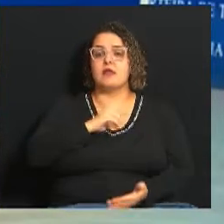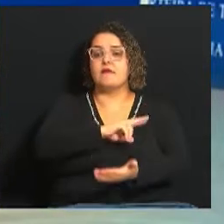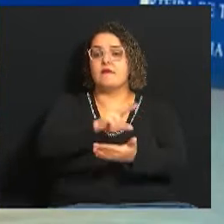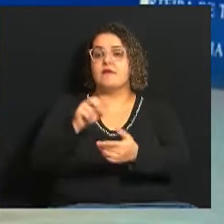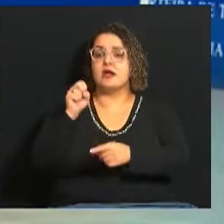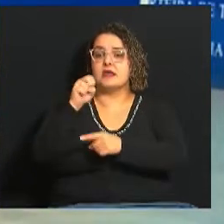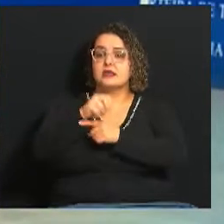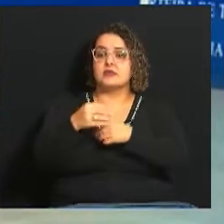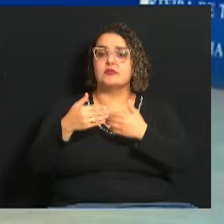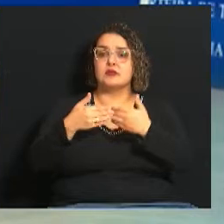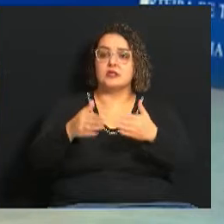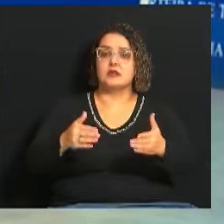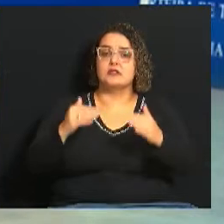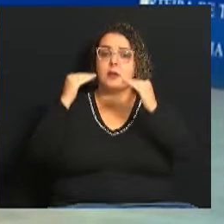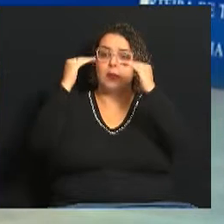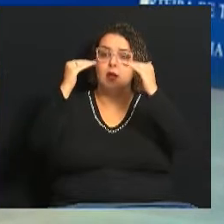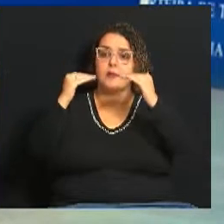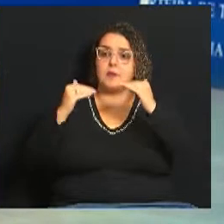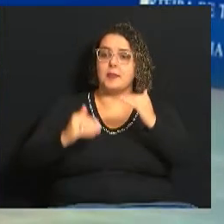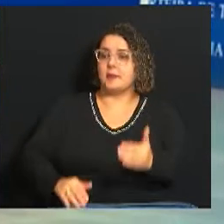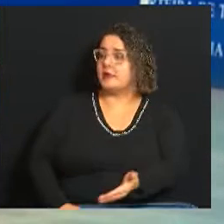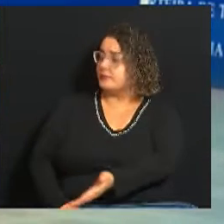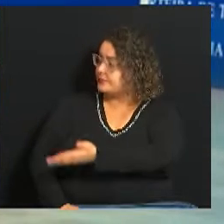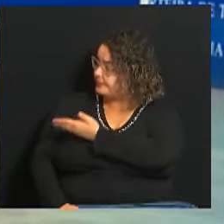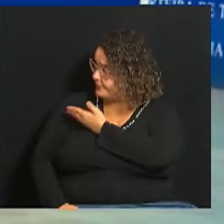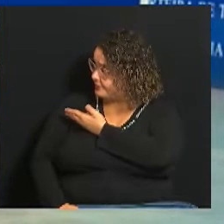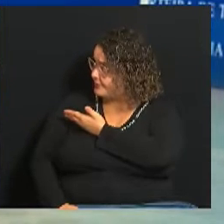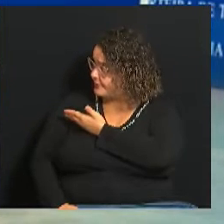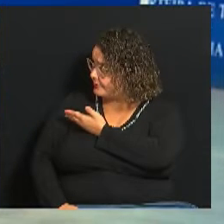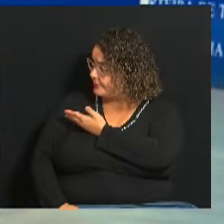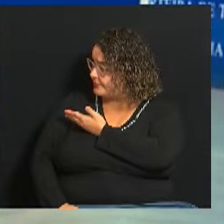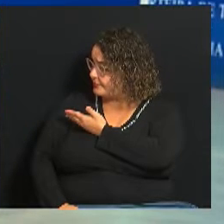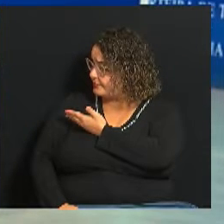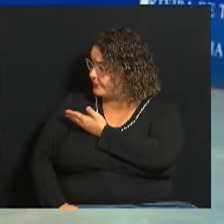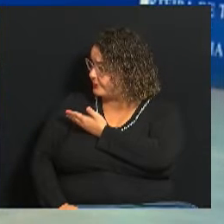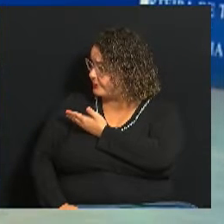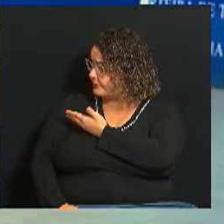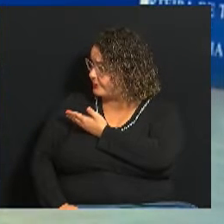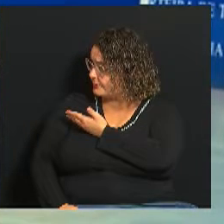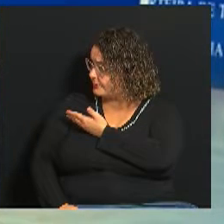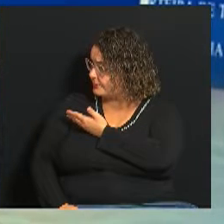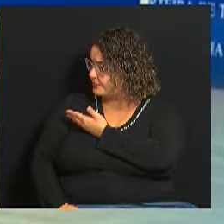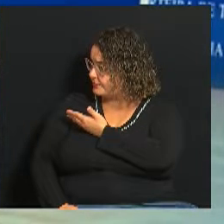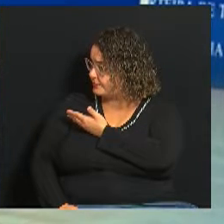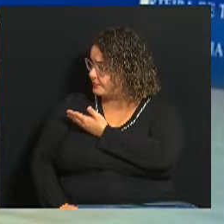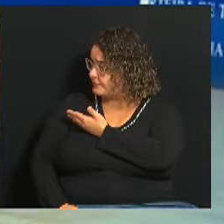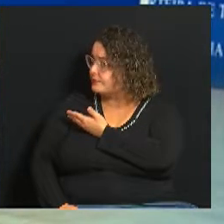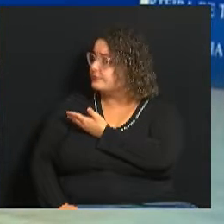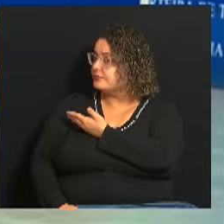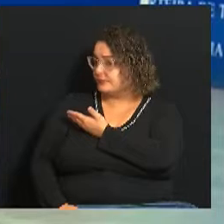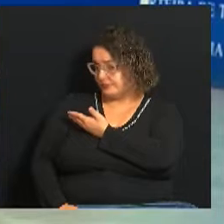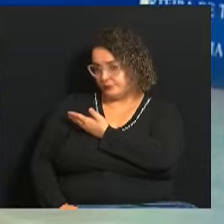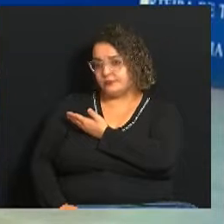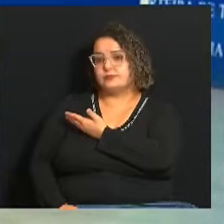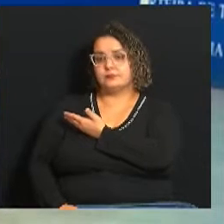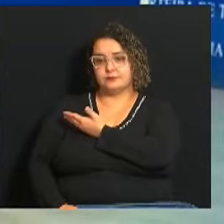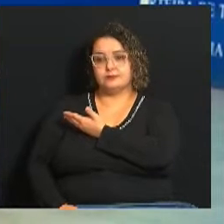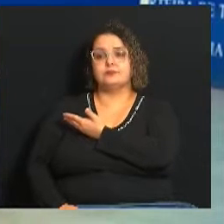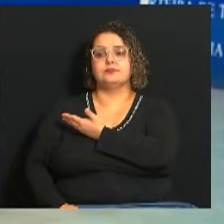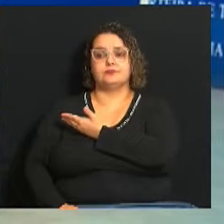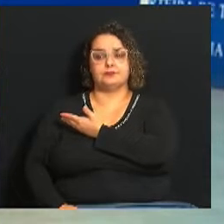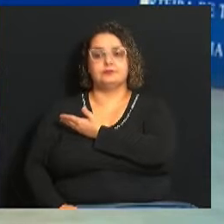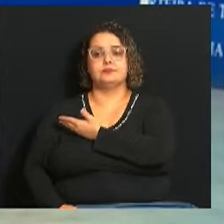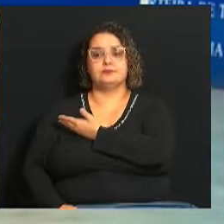arte finalista, assistente administrativo. Para atendente de lanchonete são 15 vagas. Auxiliar de